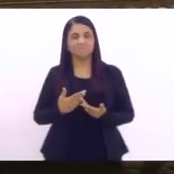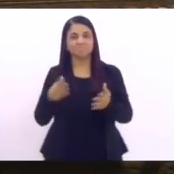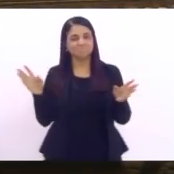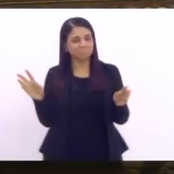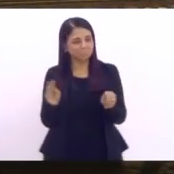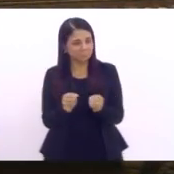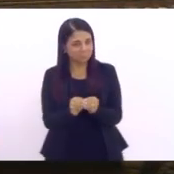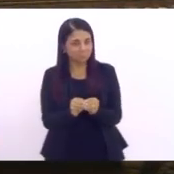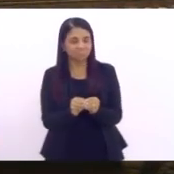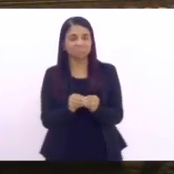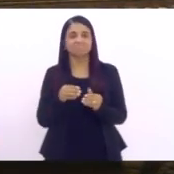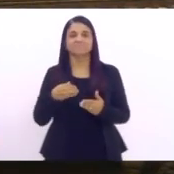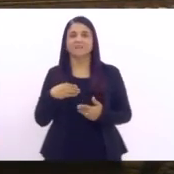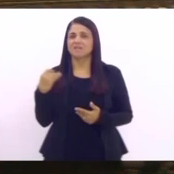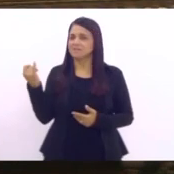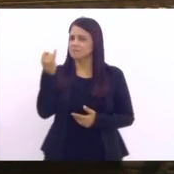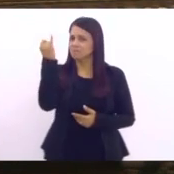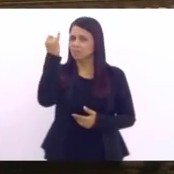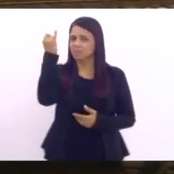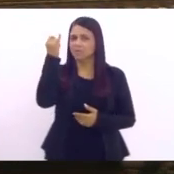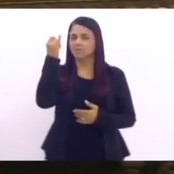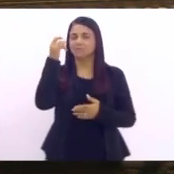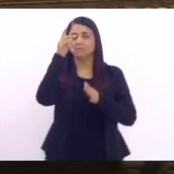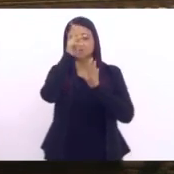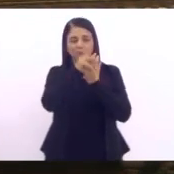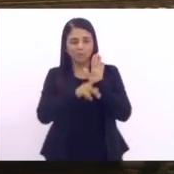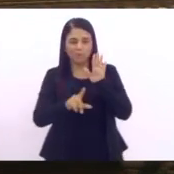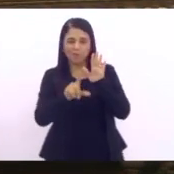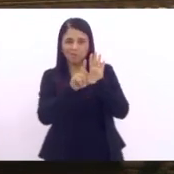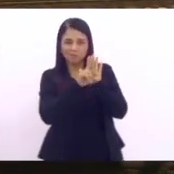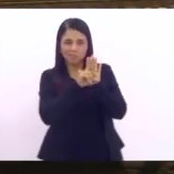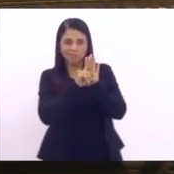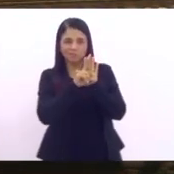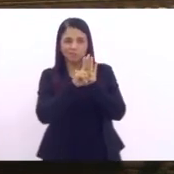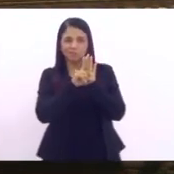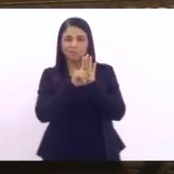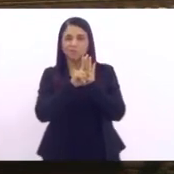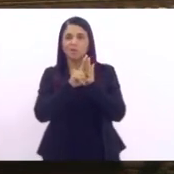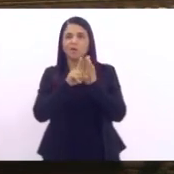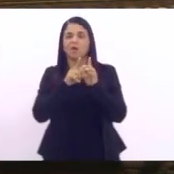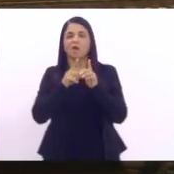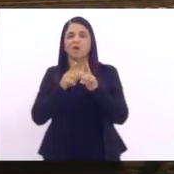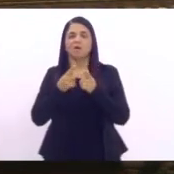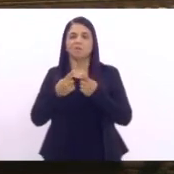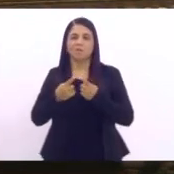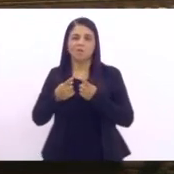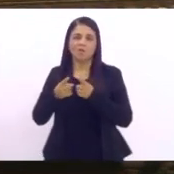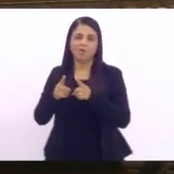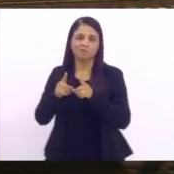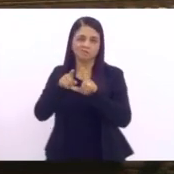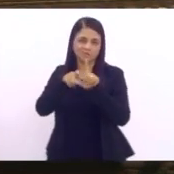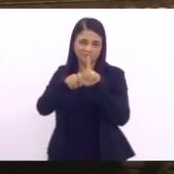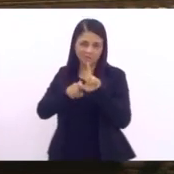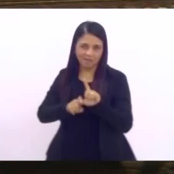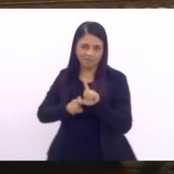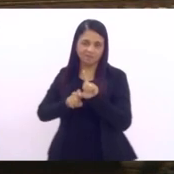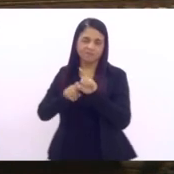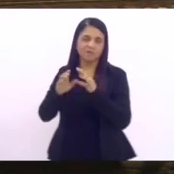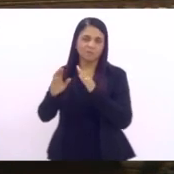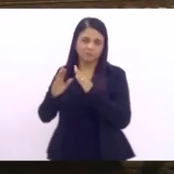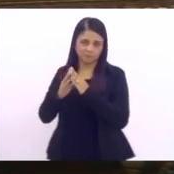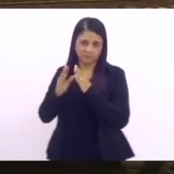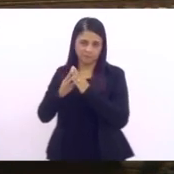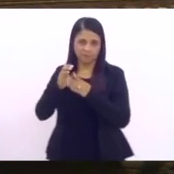importância desse projeto no combate ao déficit habitacional aqui do Estado do Rio de Janeiro. Para que a gente